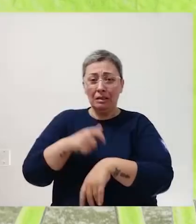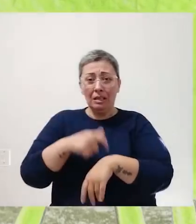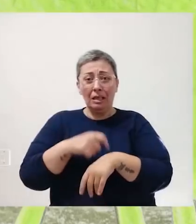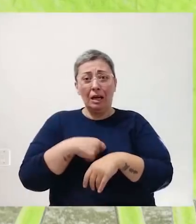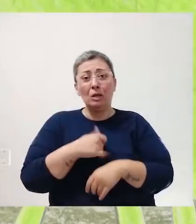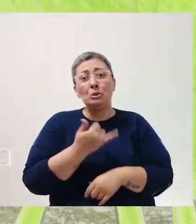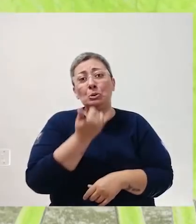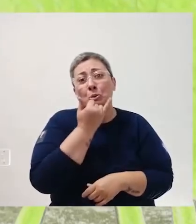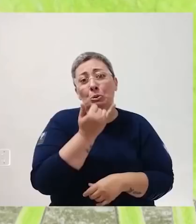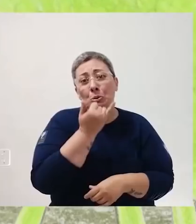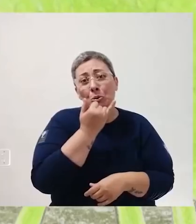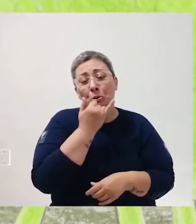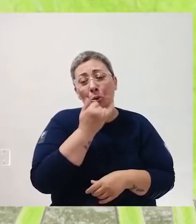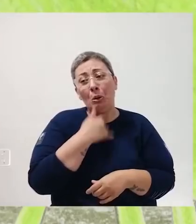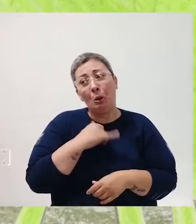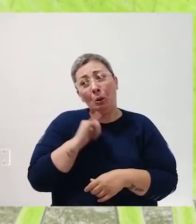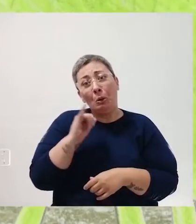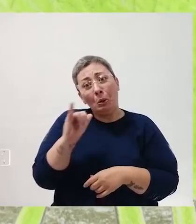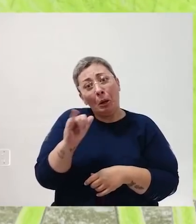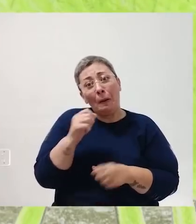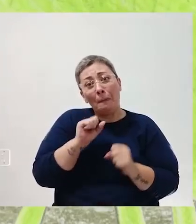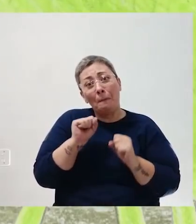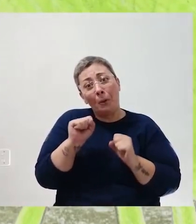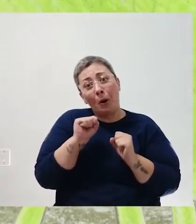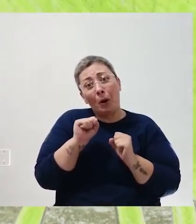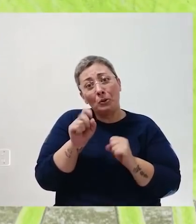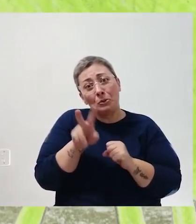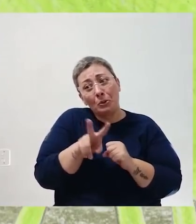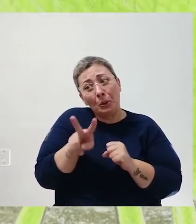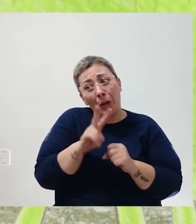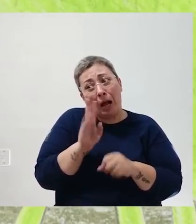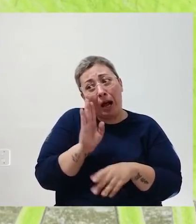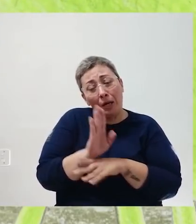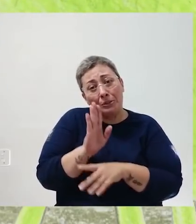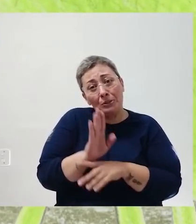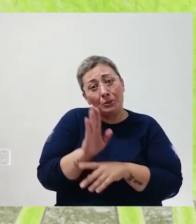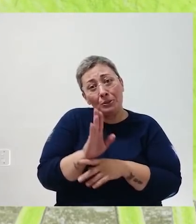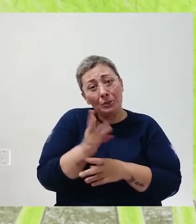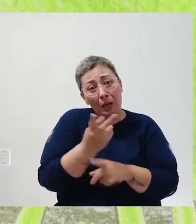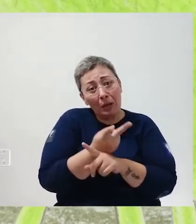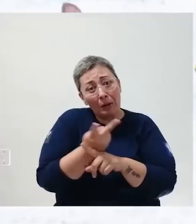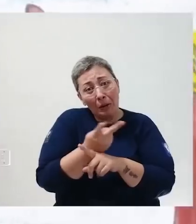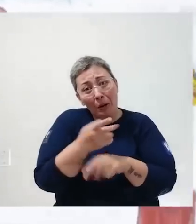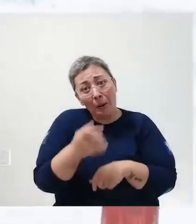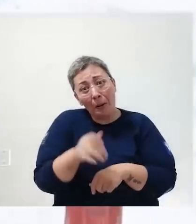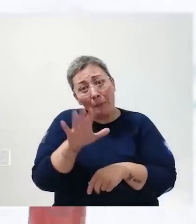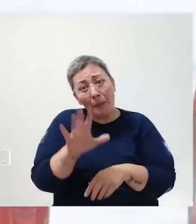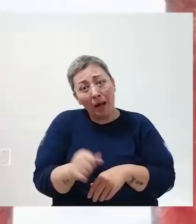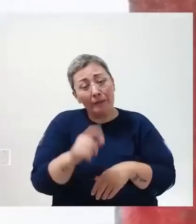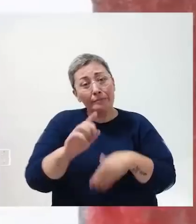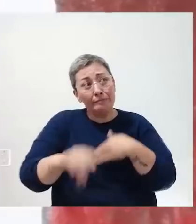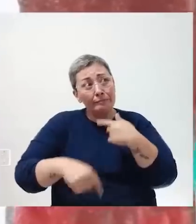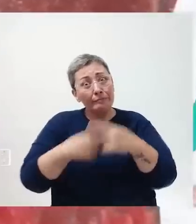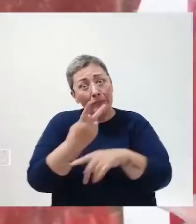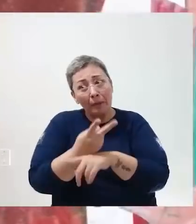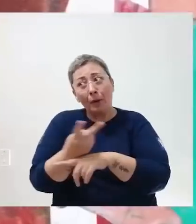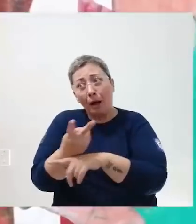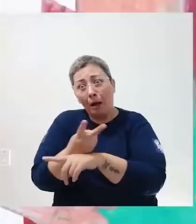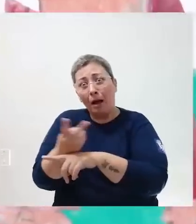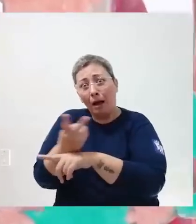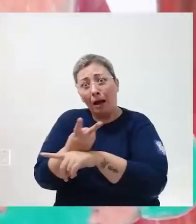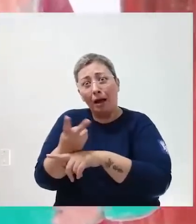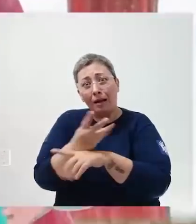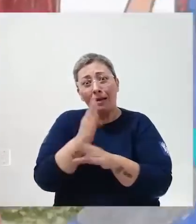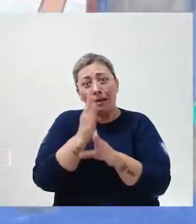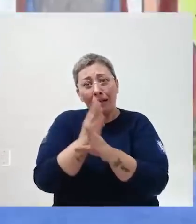se redimir, ela ainda disse que poderia ajudar na busca pelas peças. Depois de muita